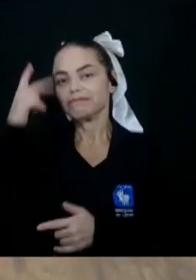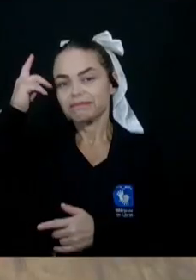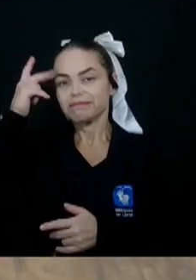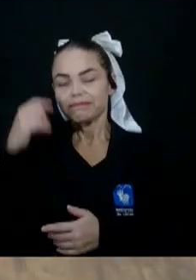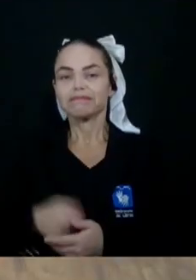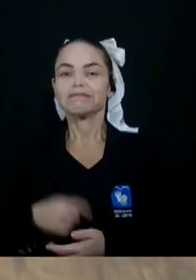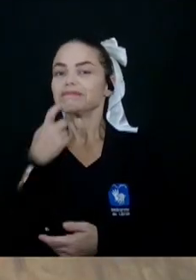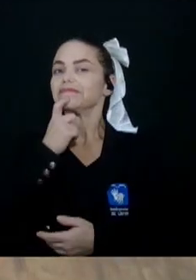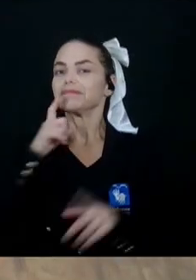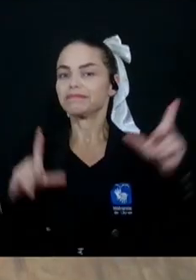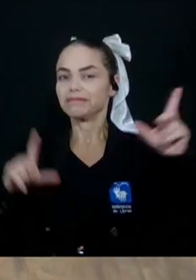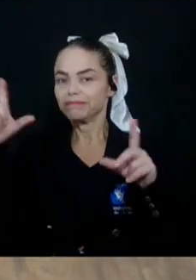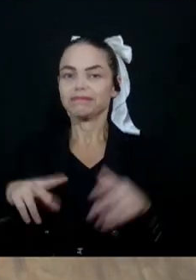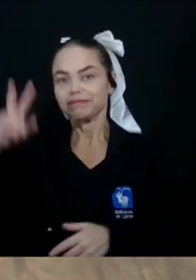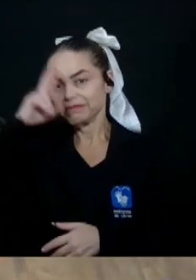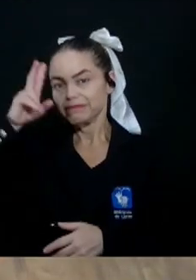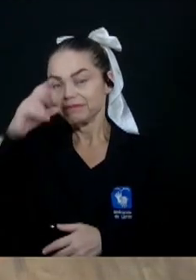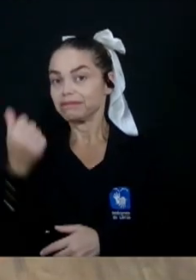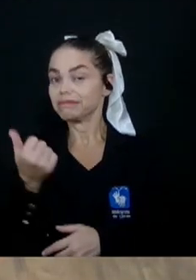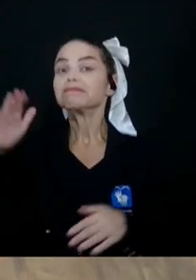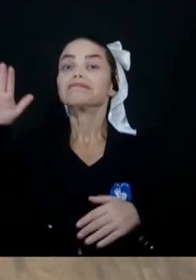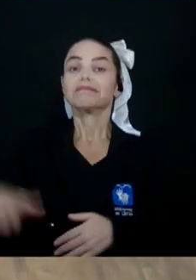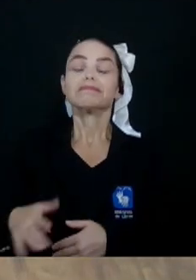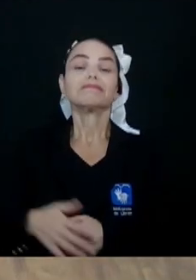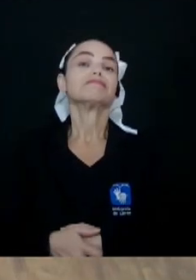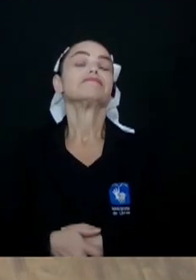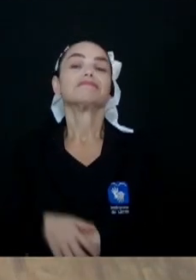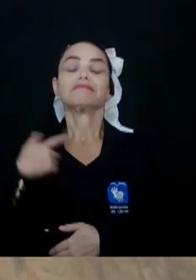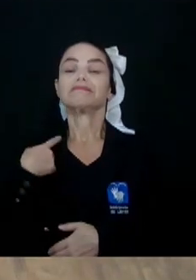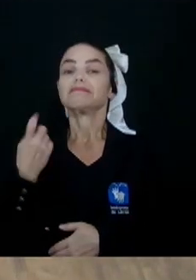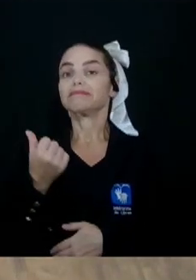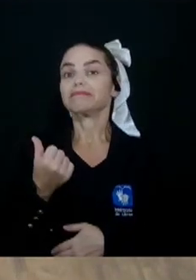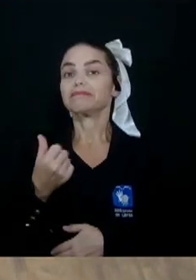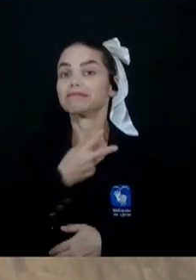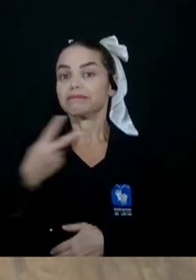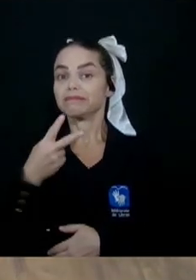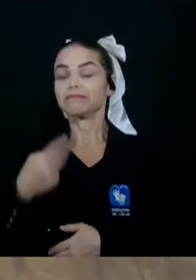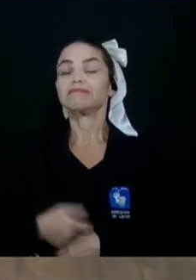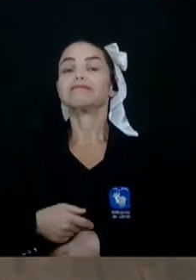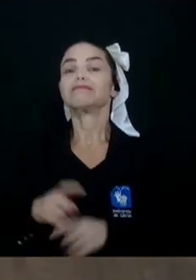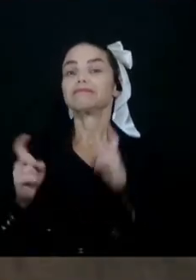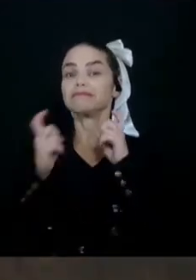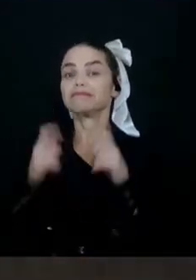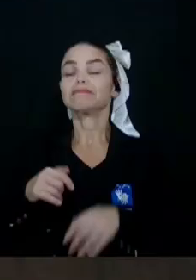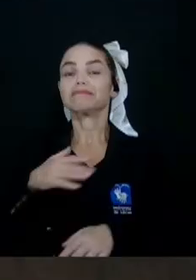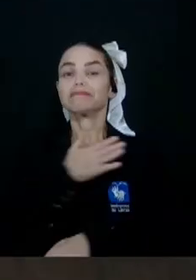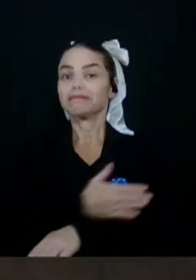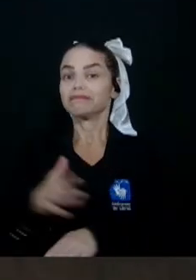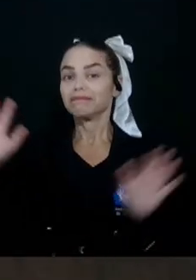Lembrando que 6 horas da tarde tem a 12ª reunião ordinária. Até mais!